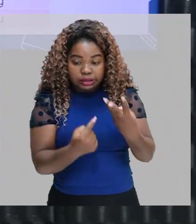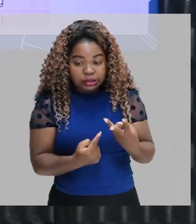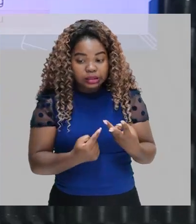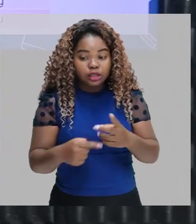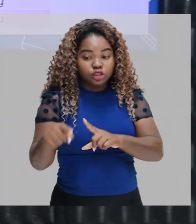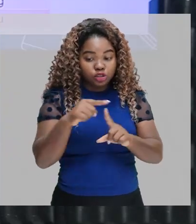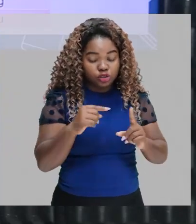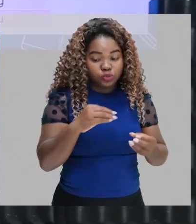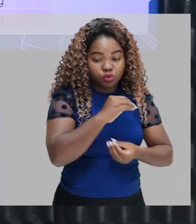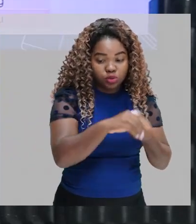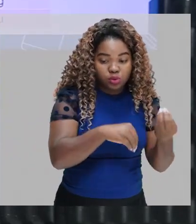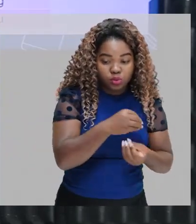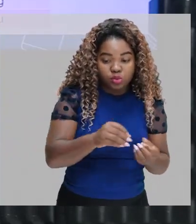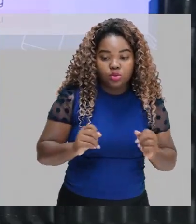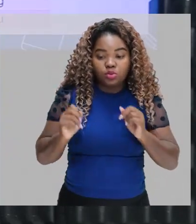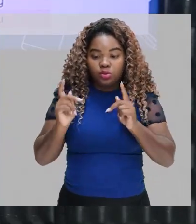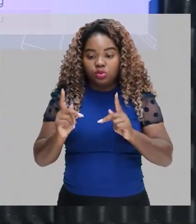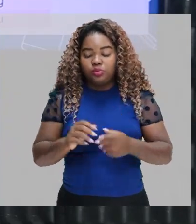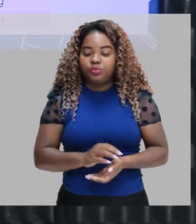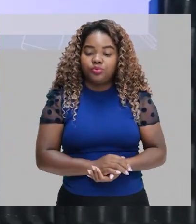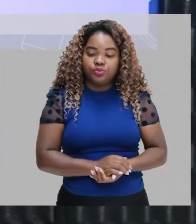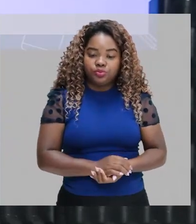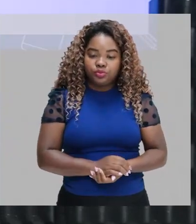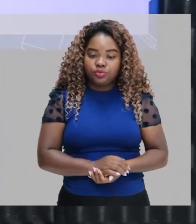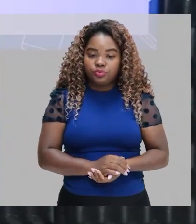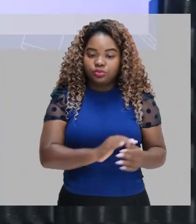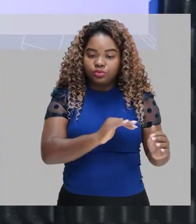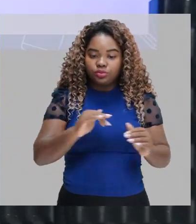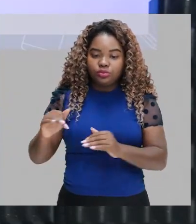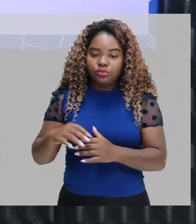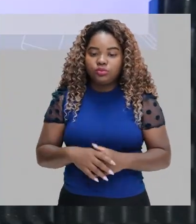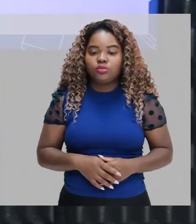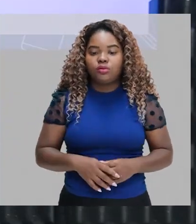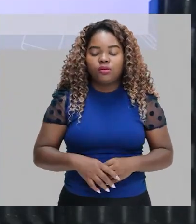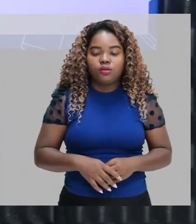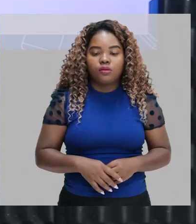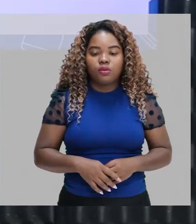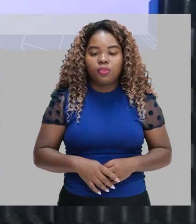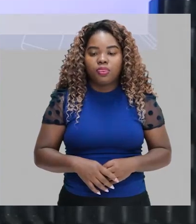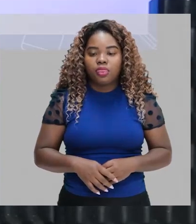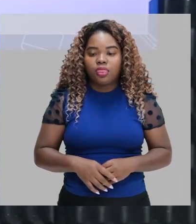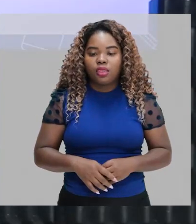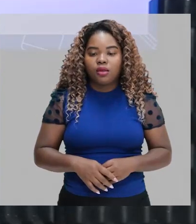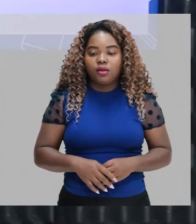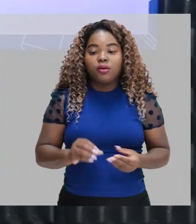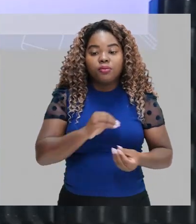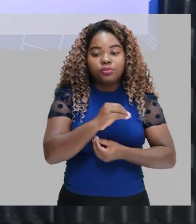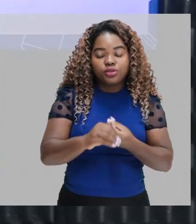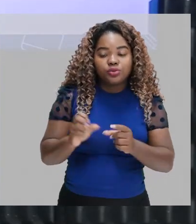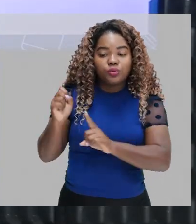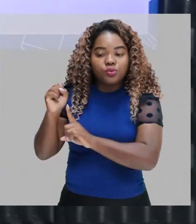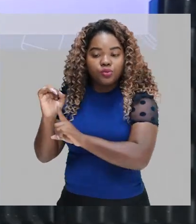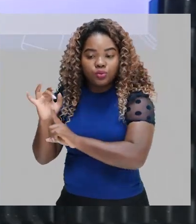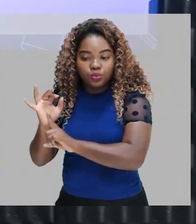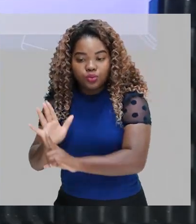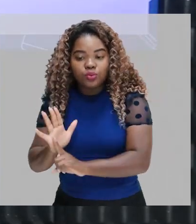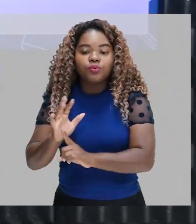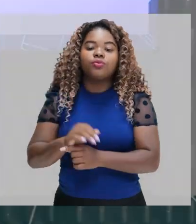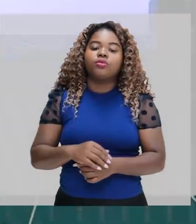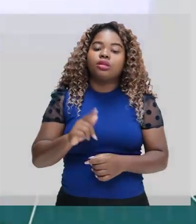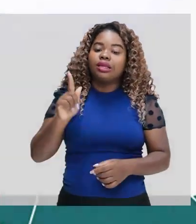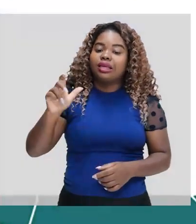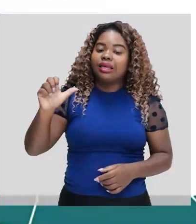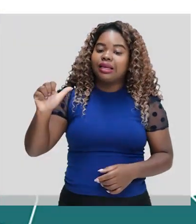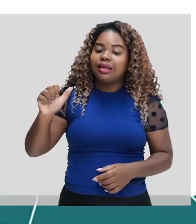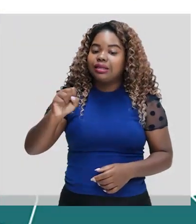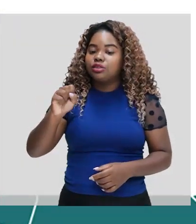ser o solvente, porque ele vai estar em maior quantidade. Soluções gasosas. Os componentes